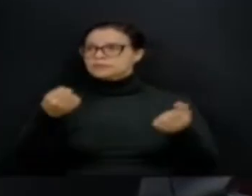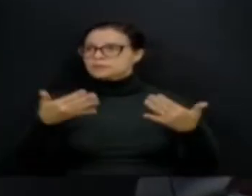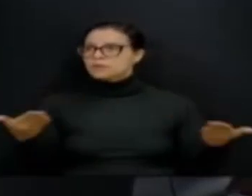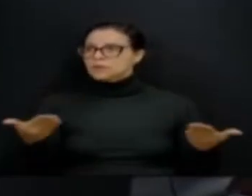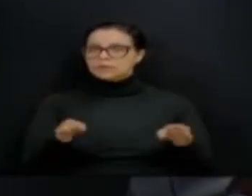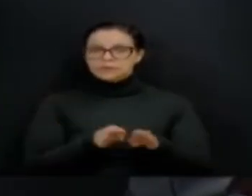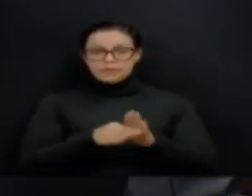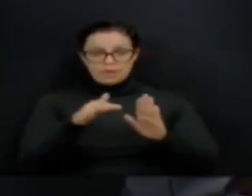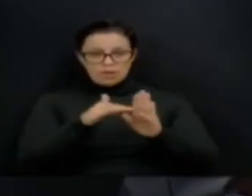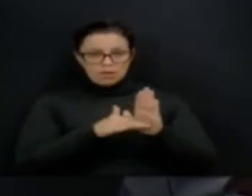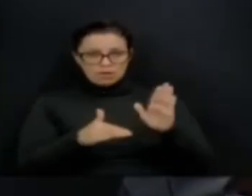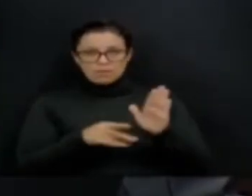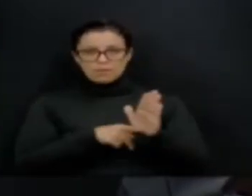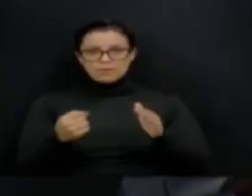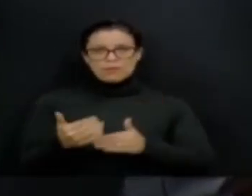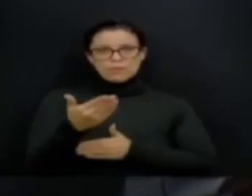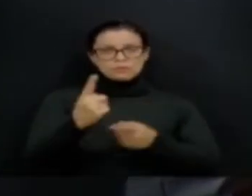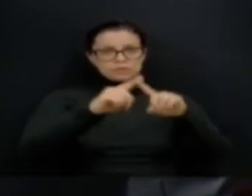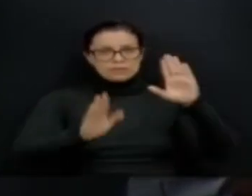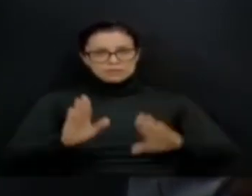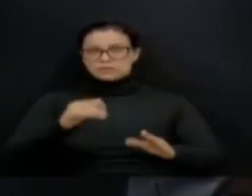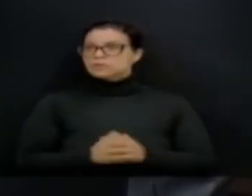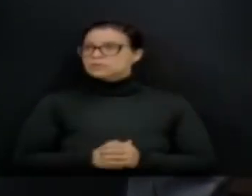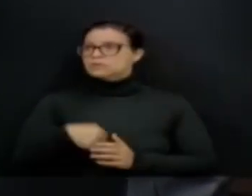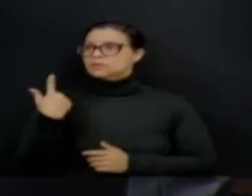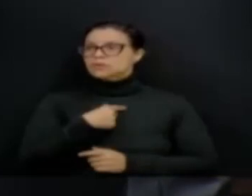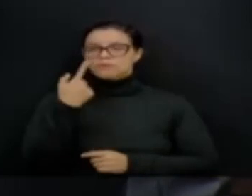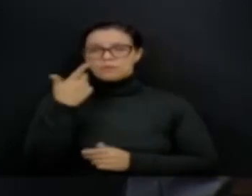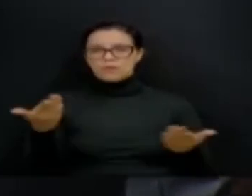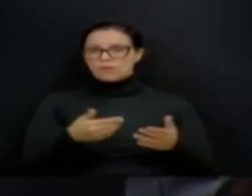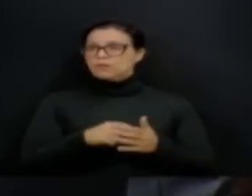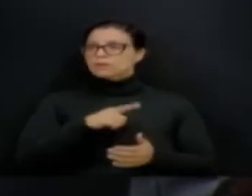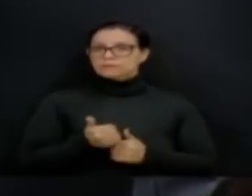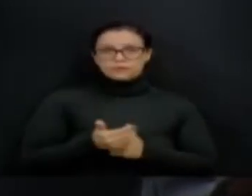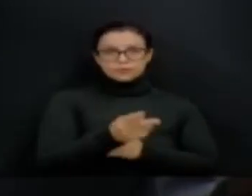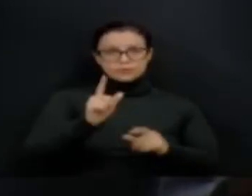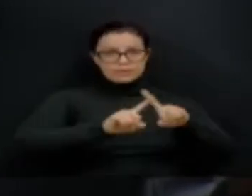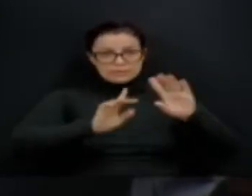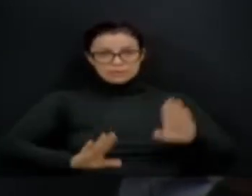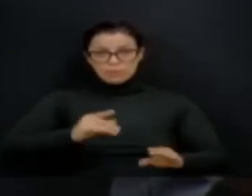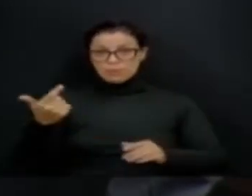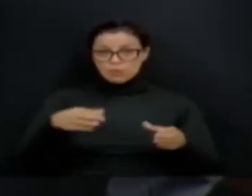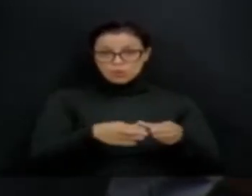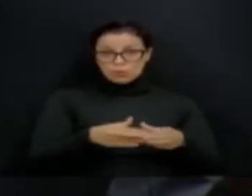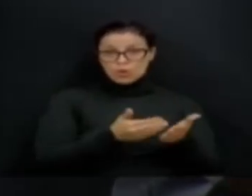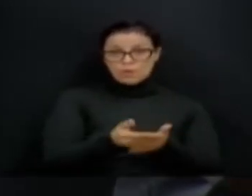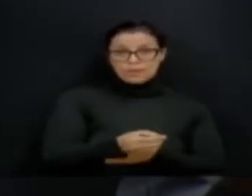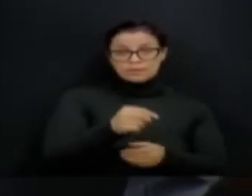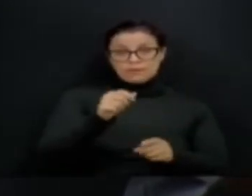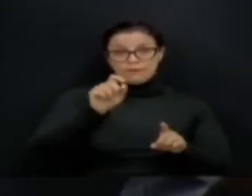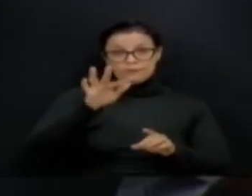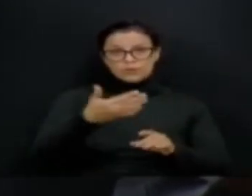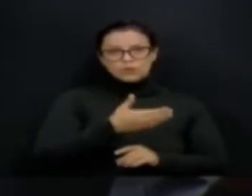considerando o cronograma das próximas licitações, em que as licitações dos primeiros lotes devem acontecer só no final do